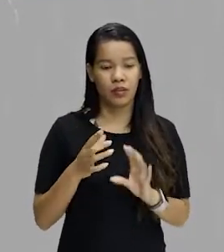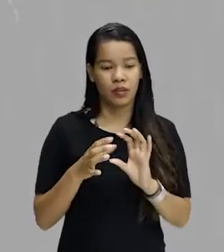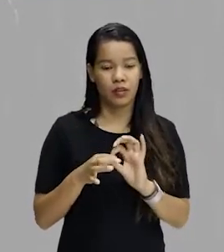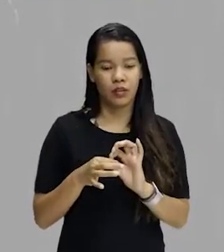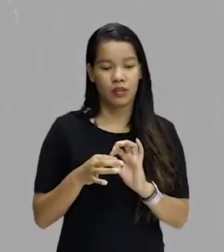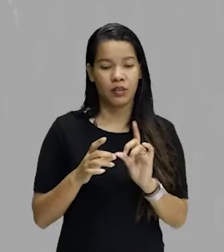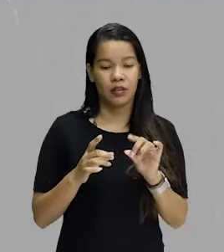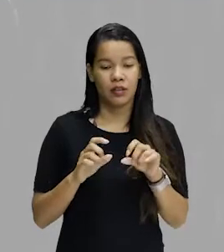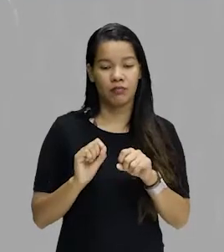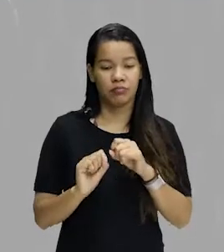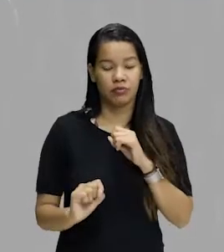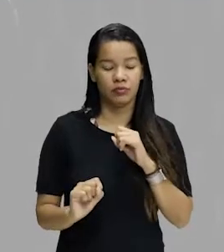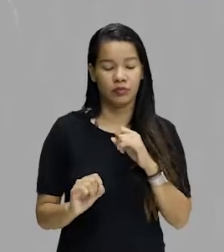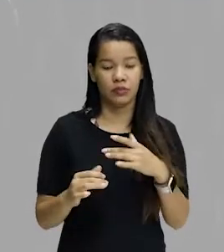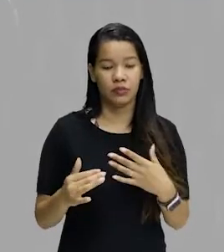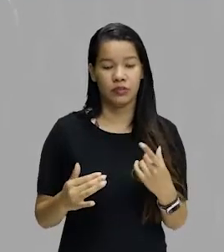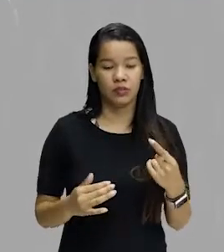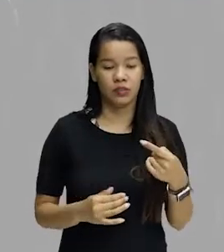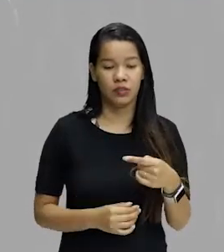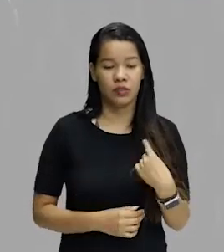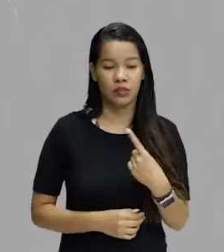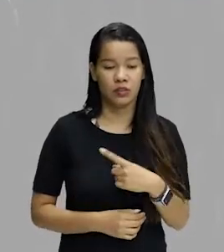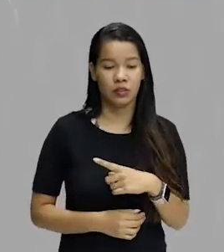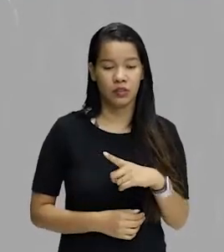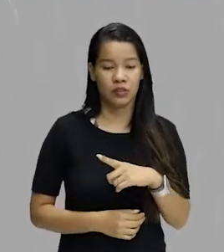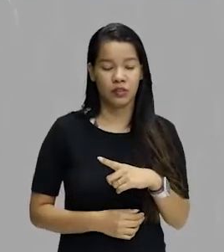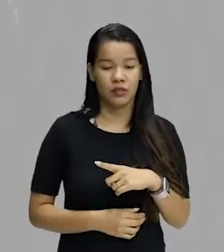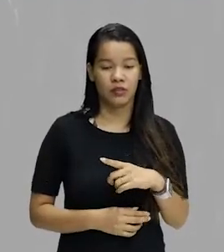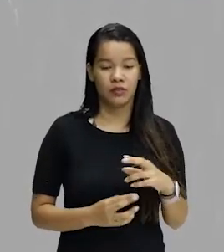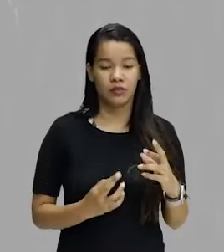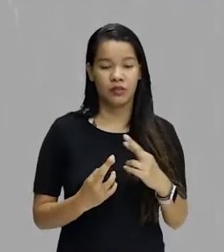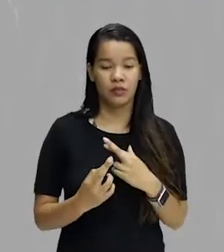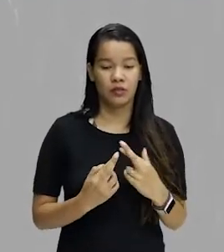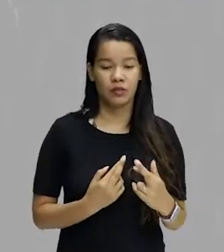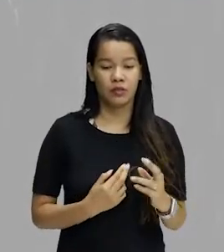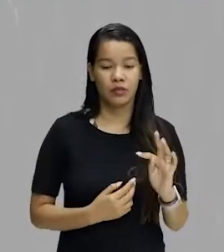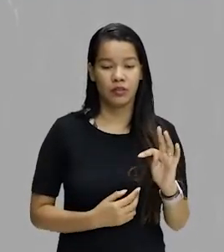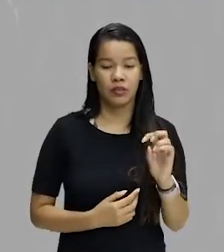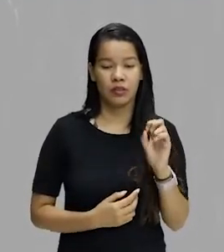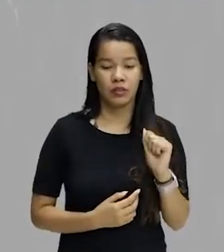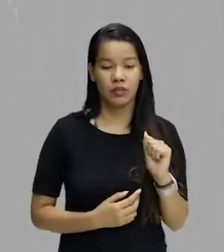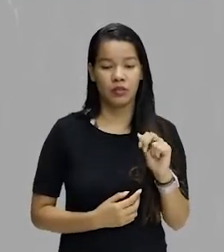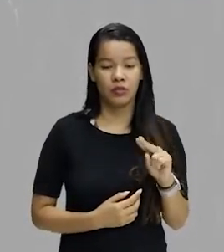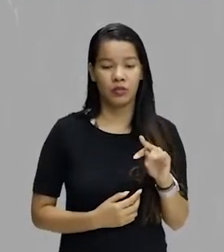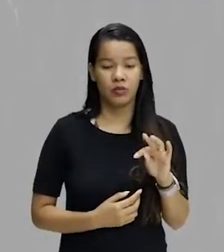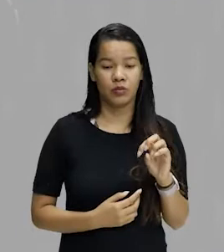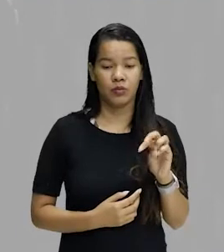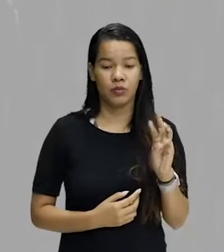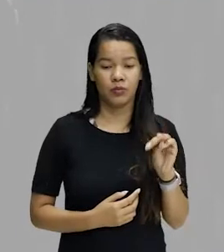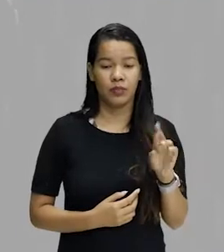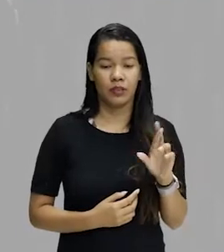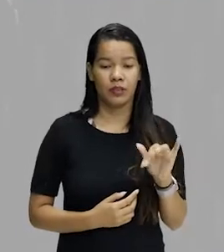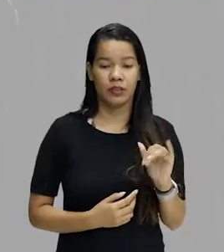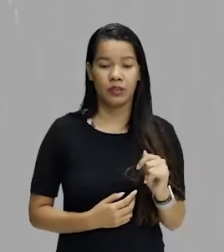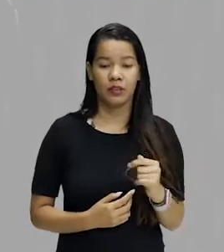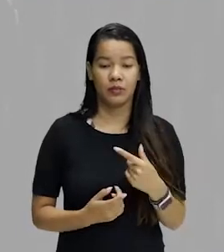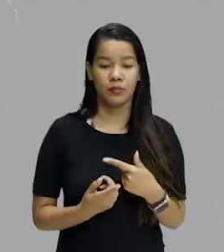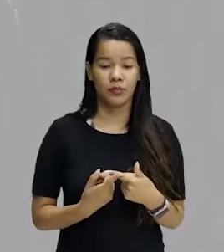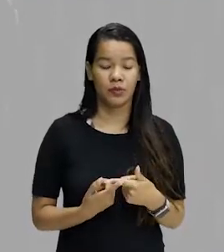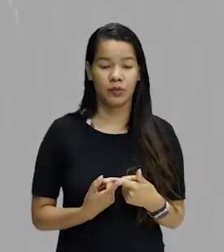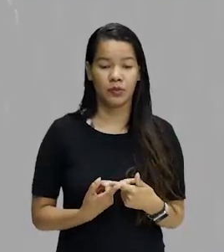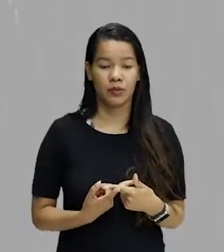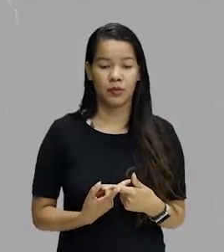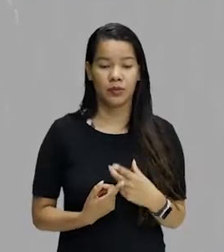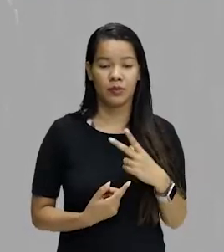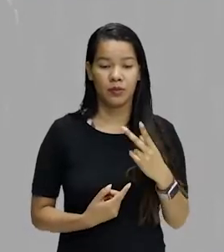rompida. Nesse caso, nós vamos ter o fenômeno da tautomeria. Por quê? Olha só,